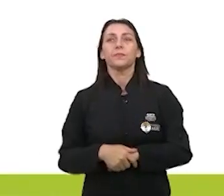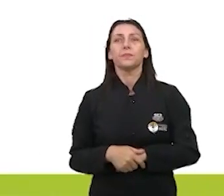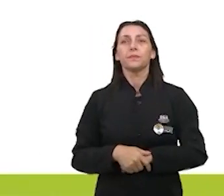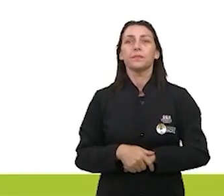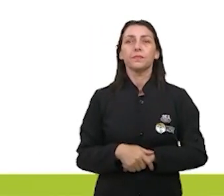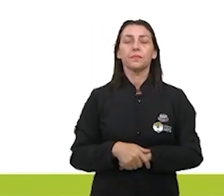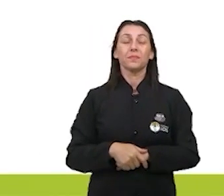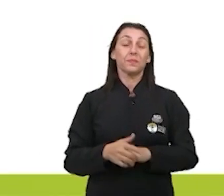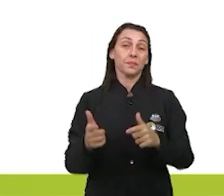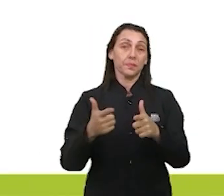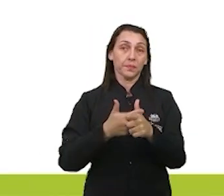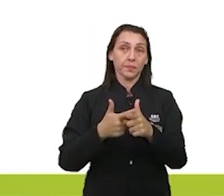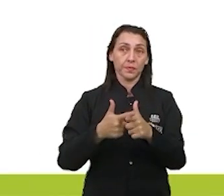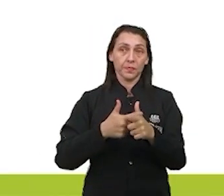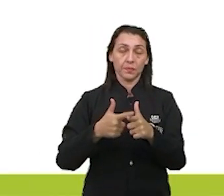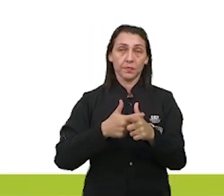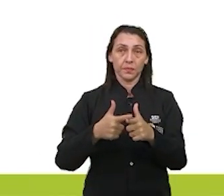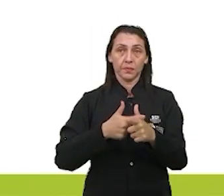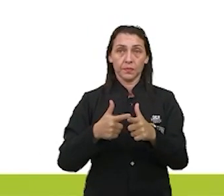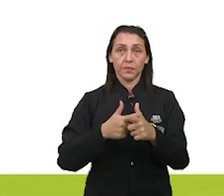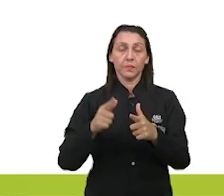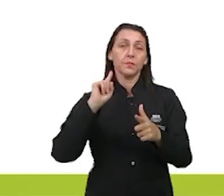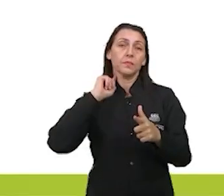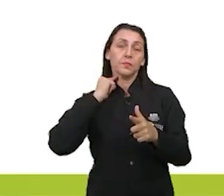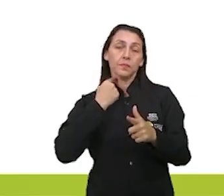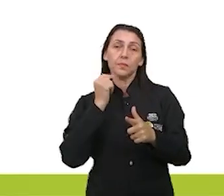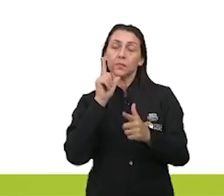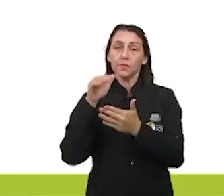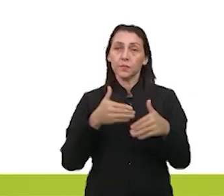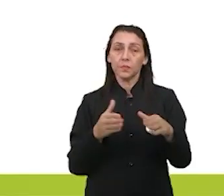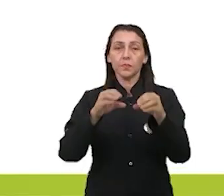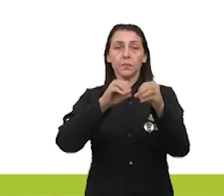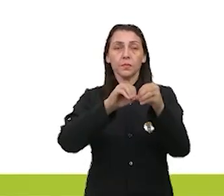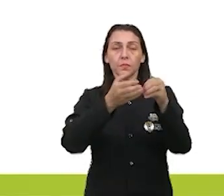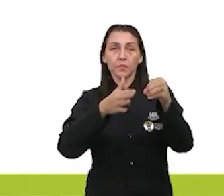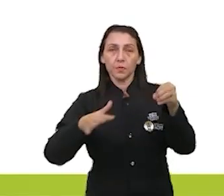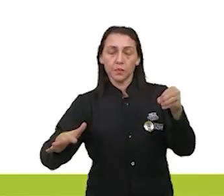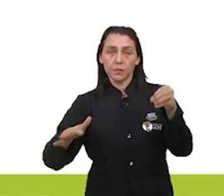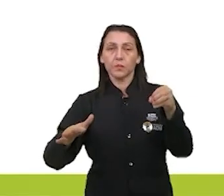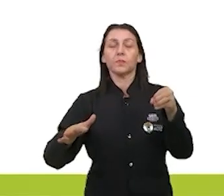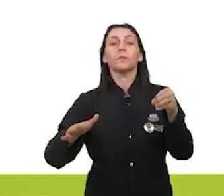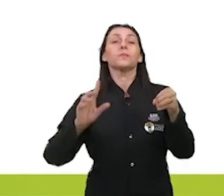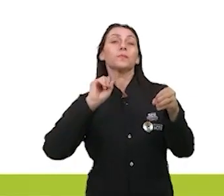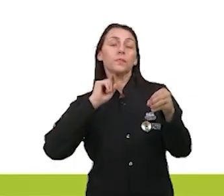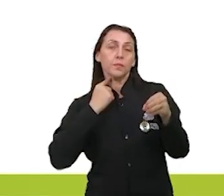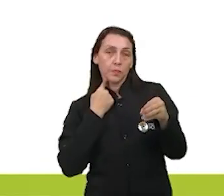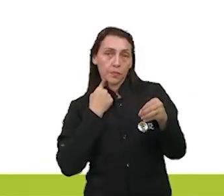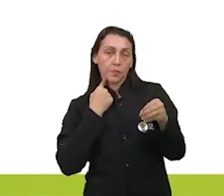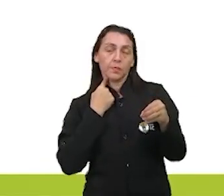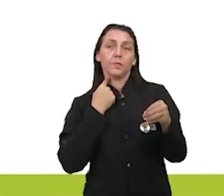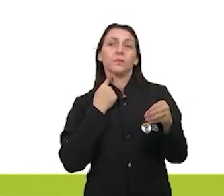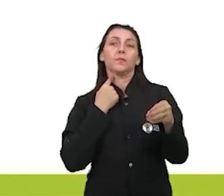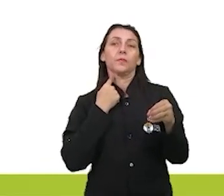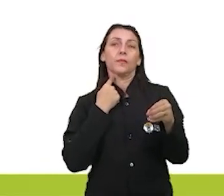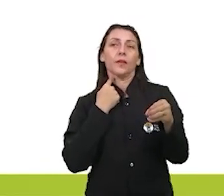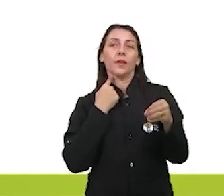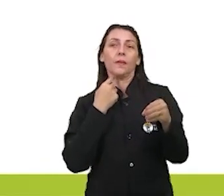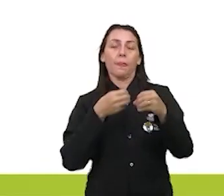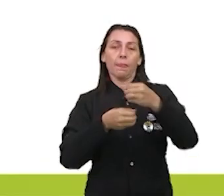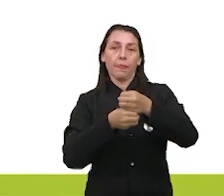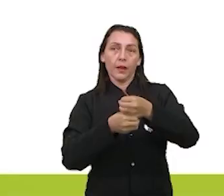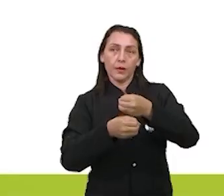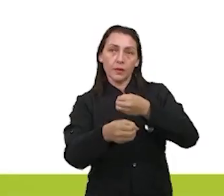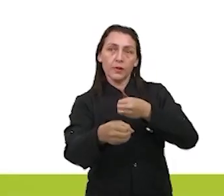E aí um dos problemas é a poluição dos rios e oceanos. Então rios contaminados, o despejo de esgoto e